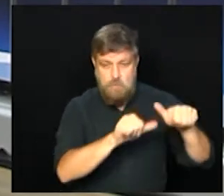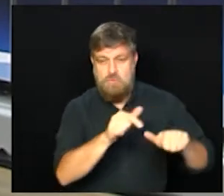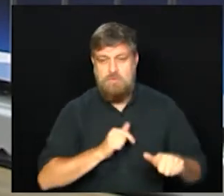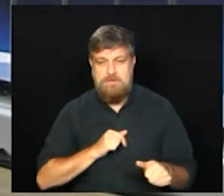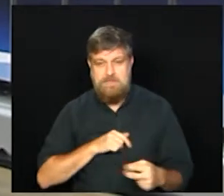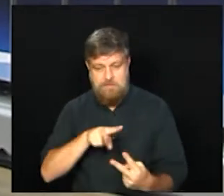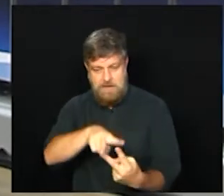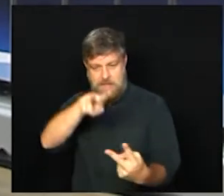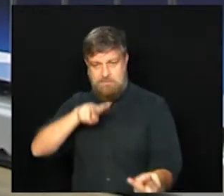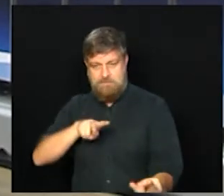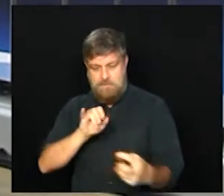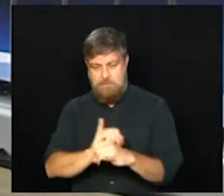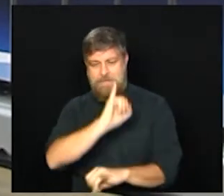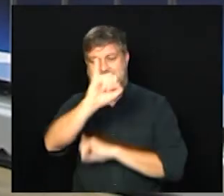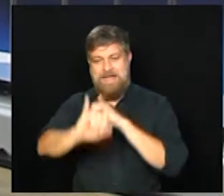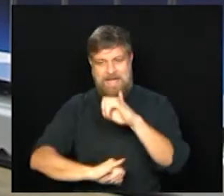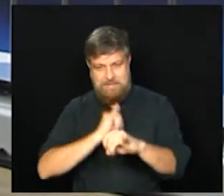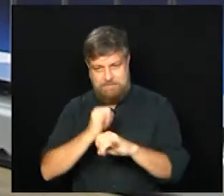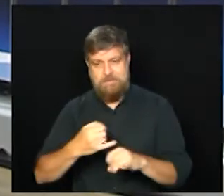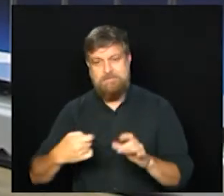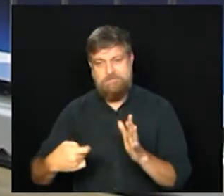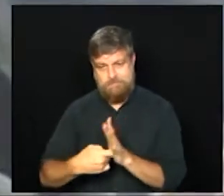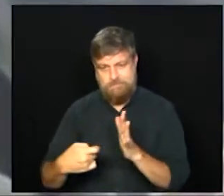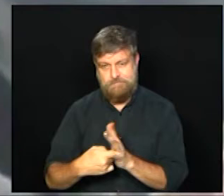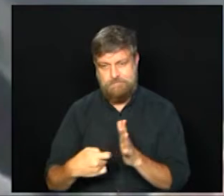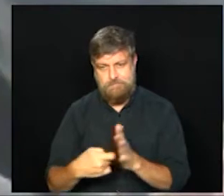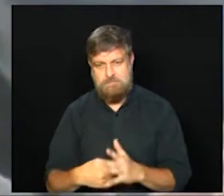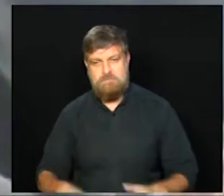e delitos informáticos.